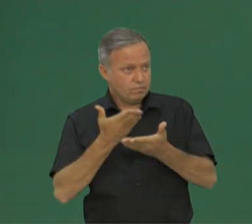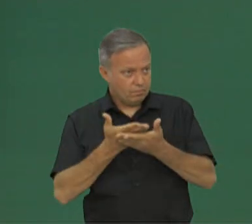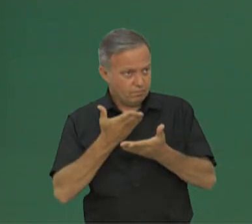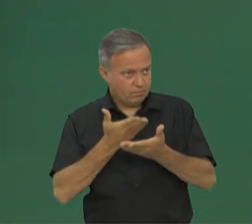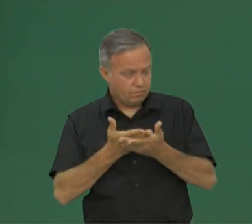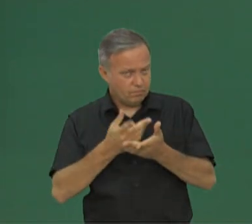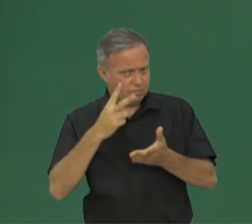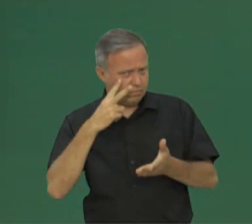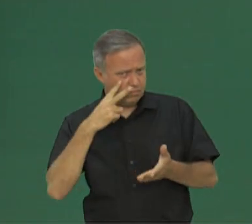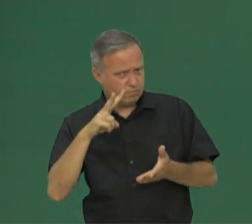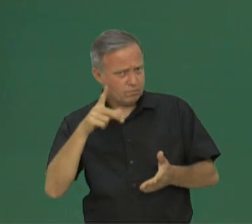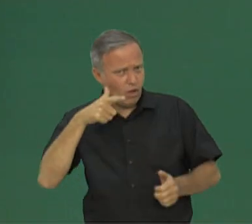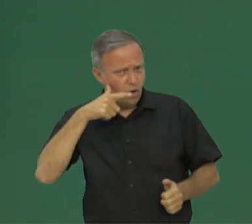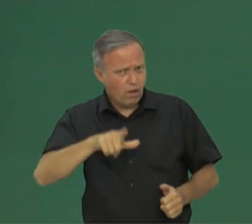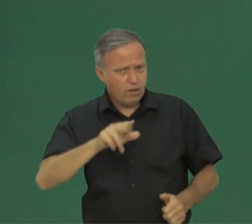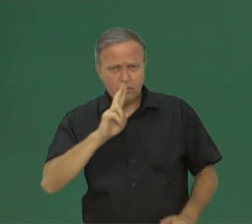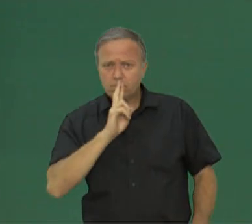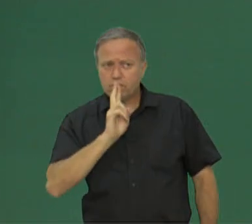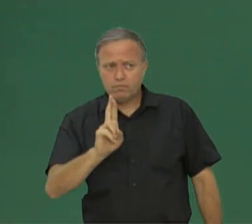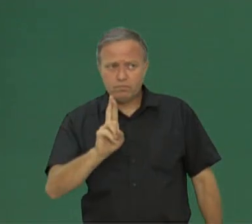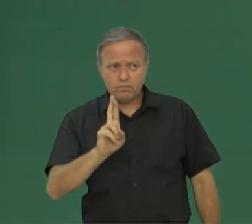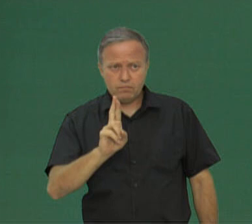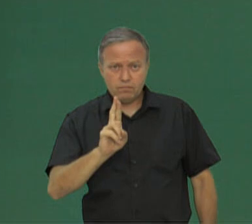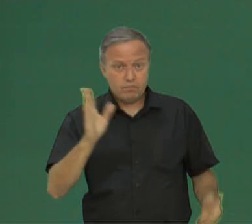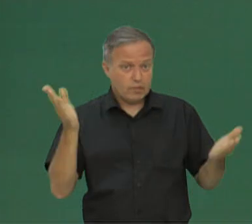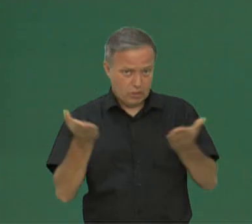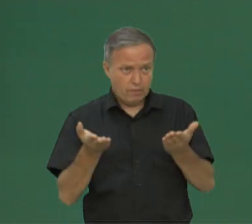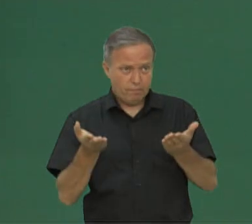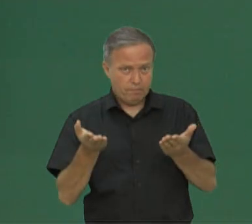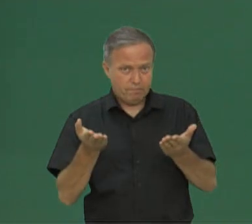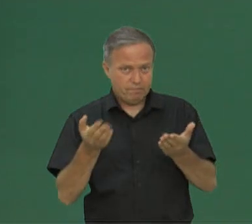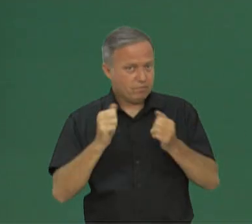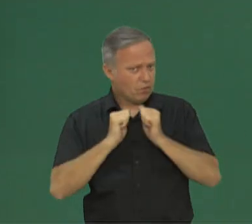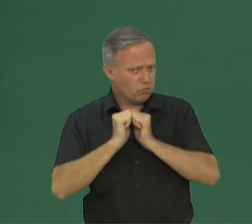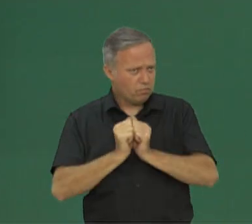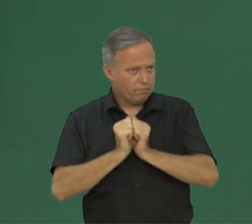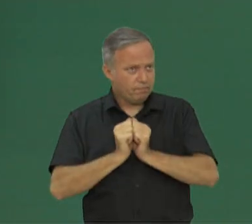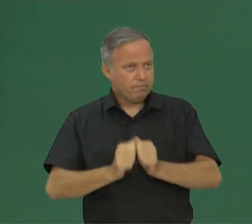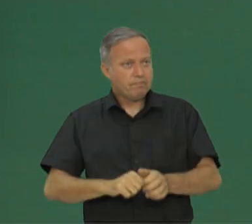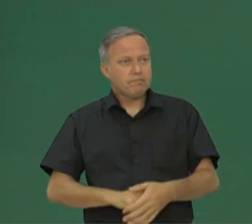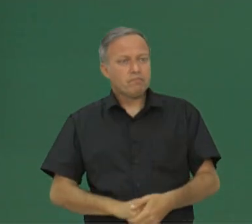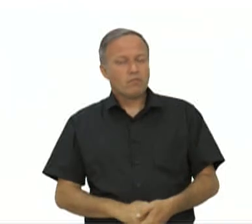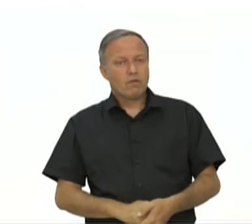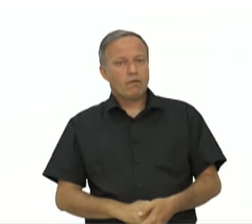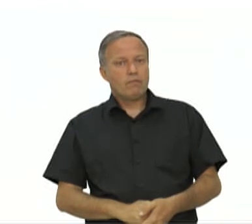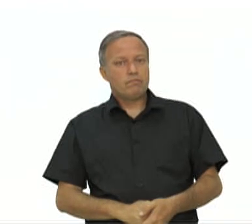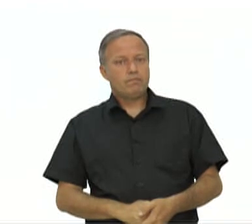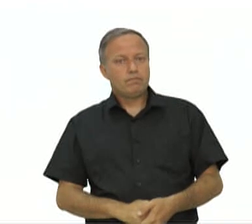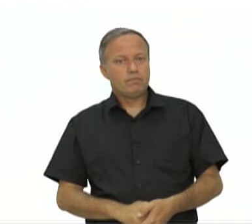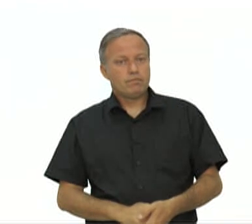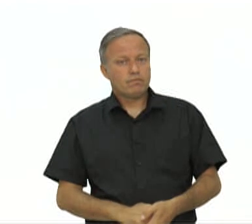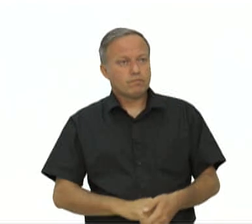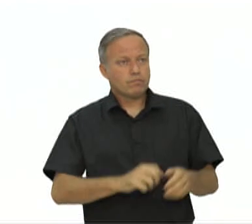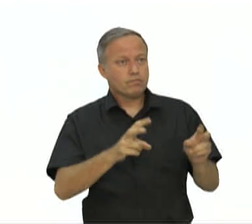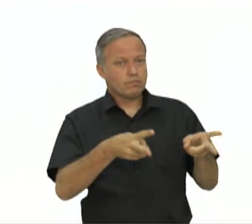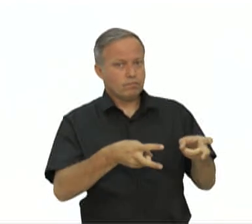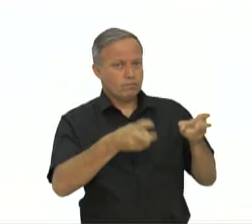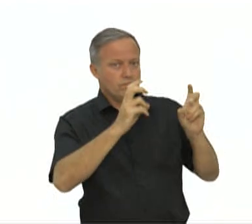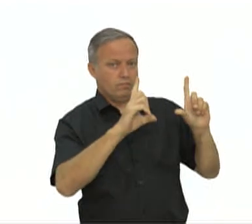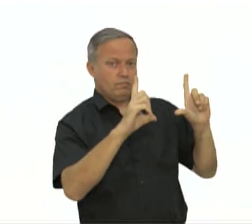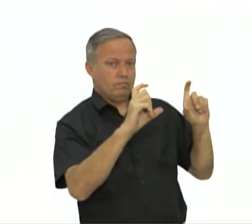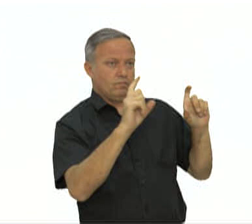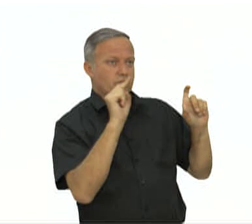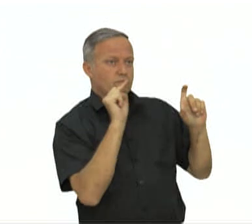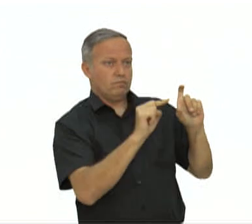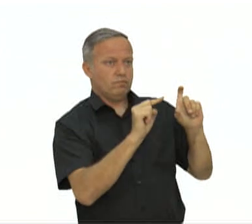ver se a gente vai conseguir responder um exercício já de cara? Vamos lá, vou ler com vocês. Observando a